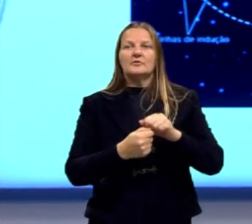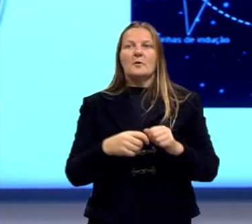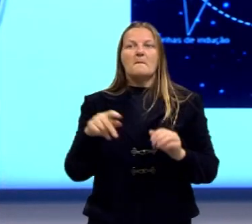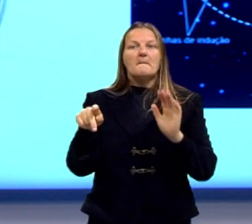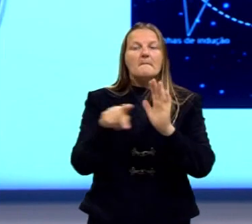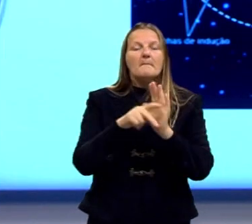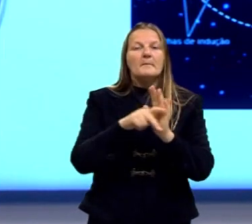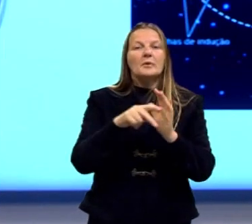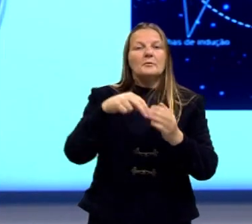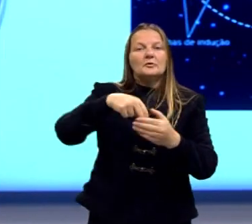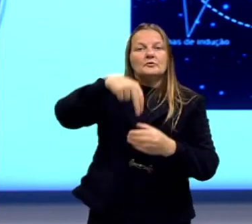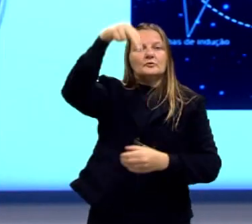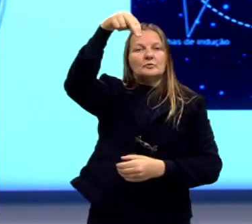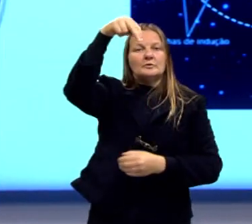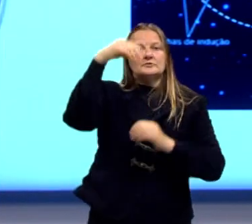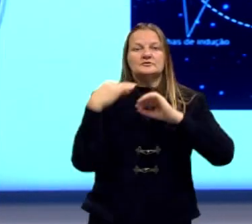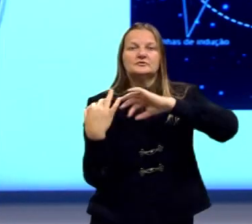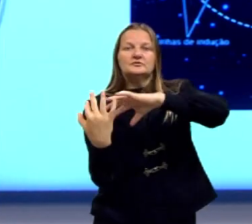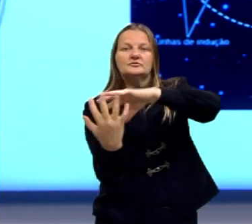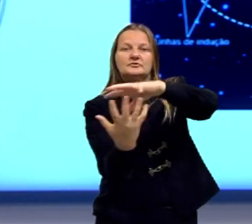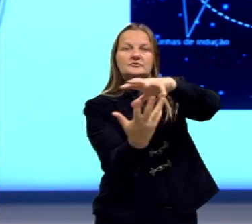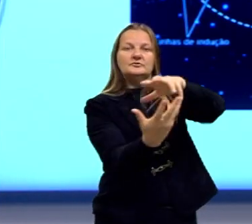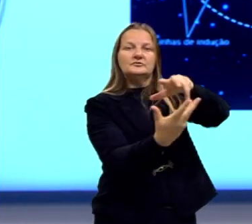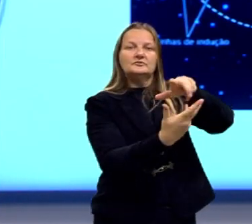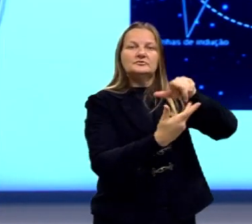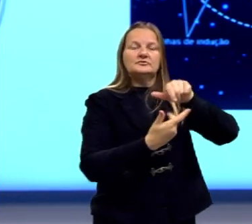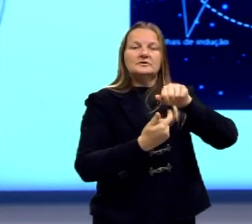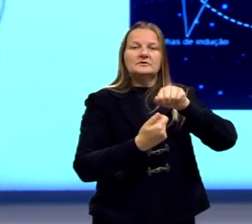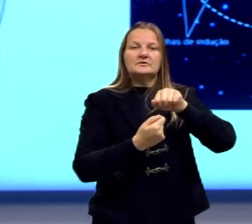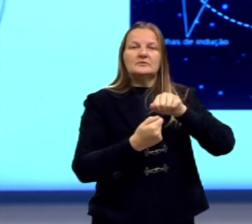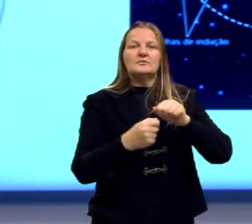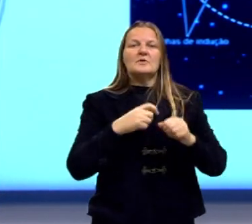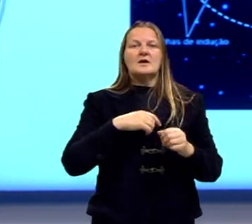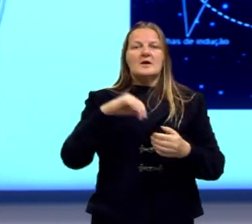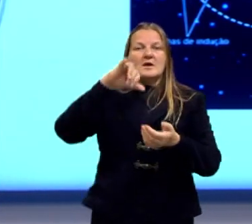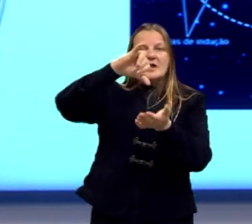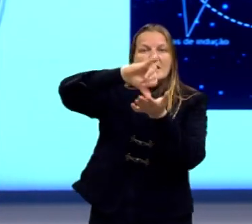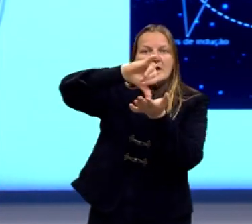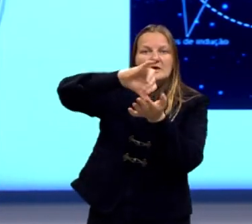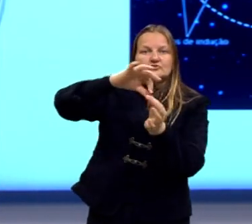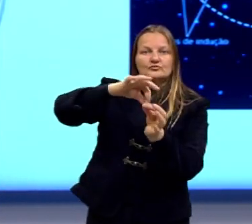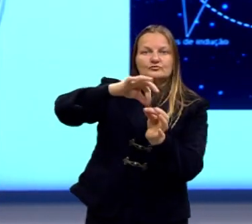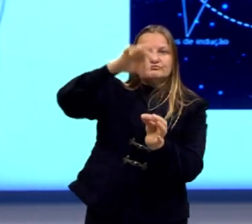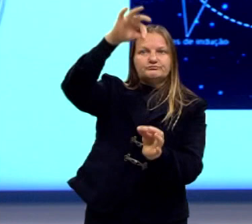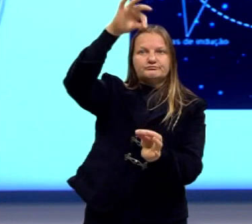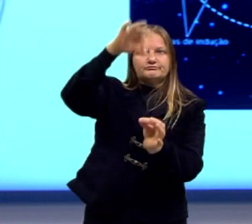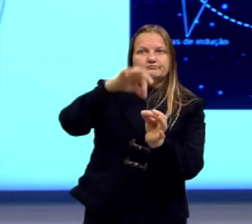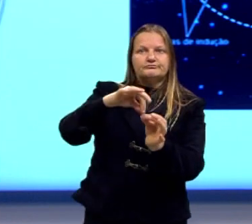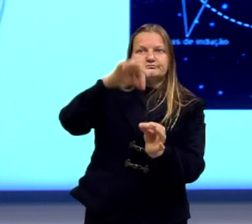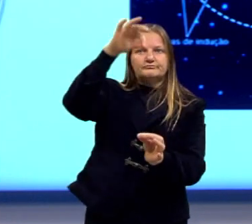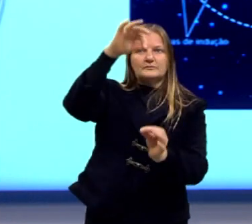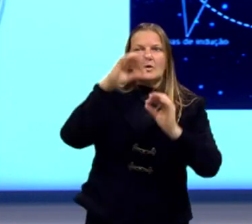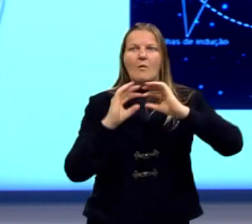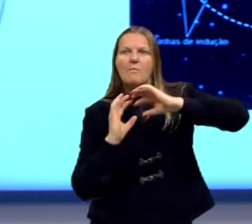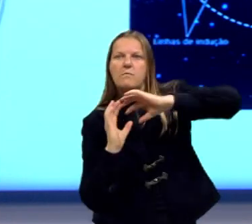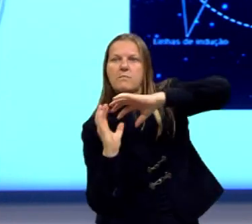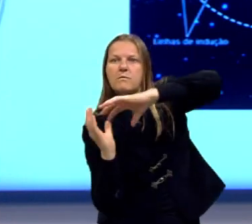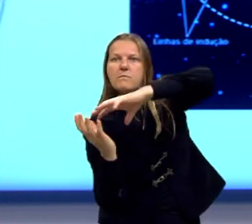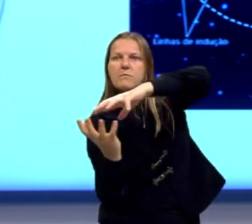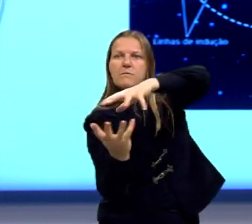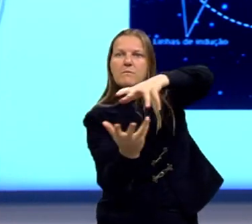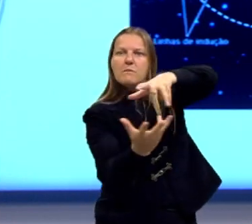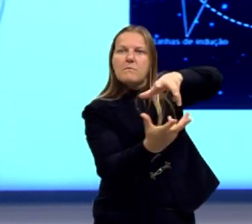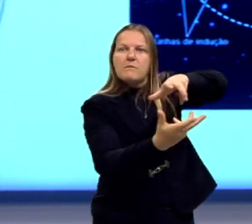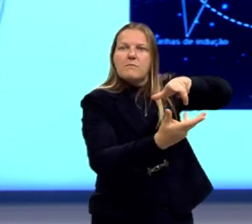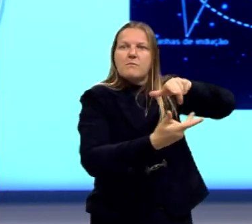levar em consideração né A questão da rotação da terra né do eixo aqui olha inclinação na onde que a gente tem essa rotação